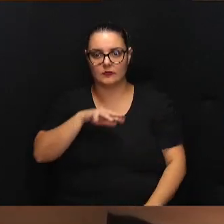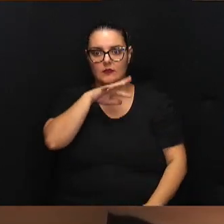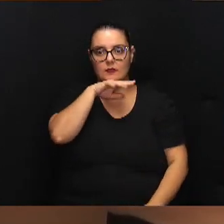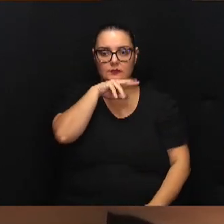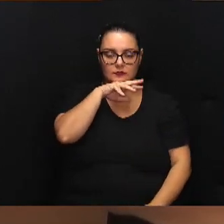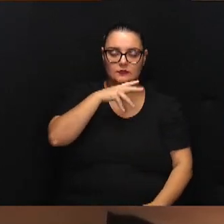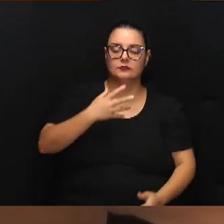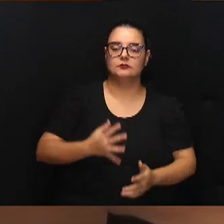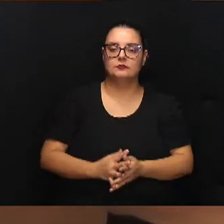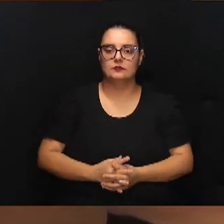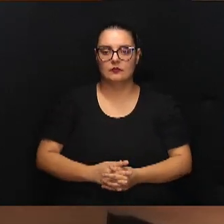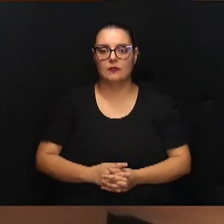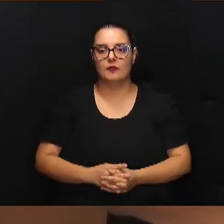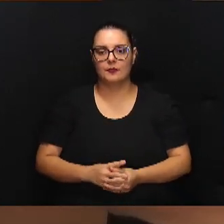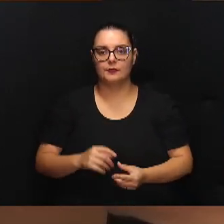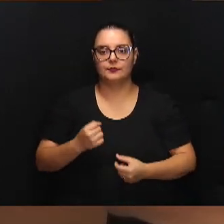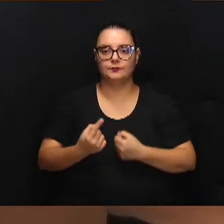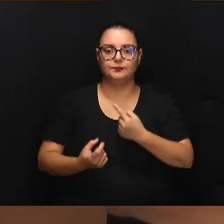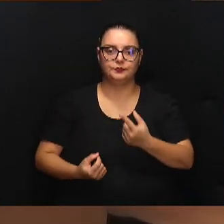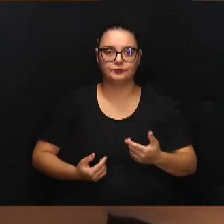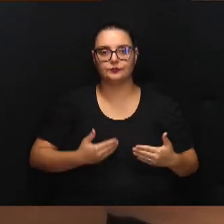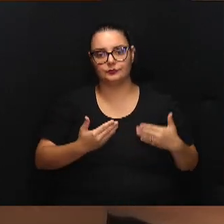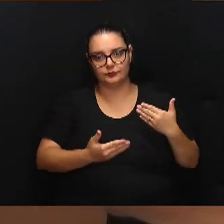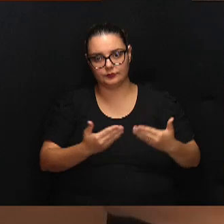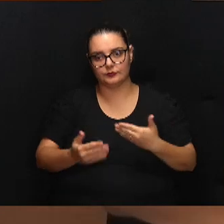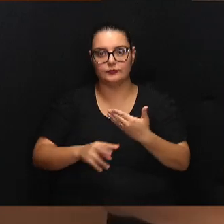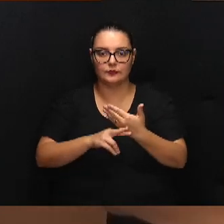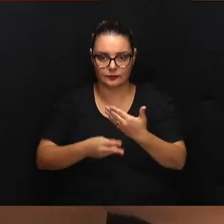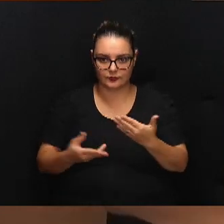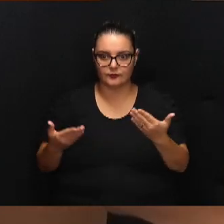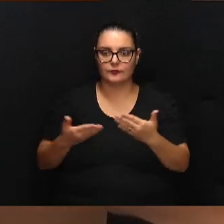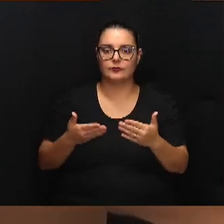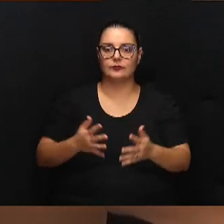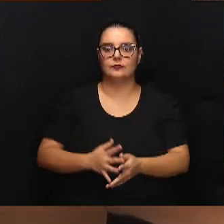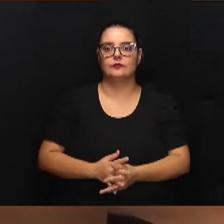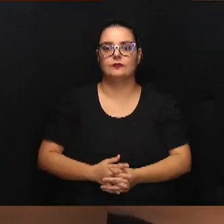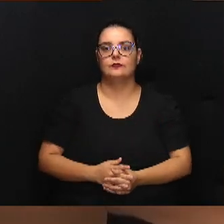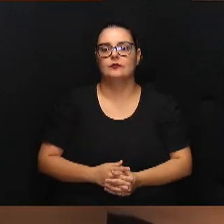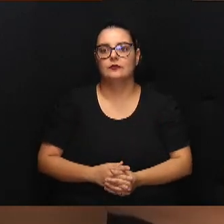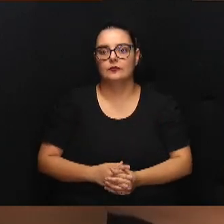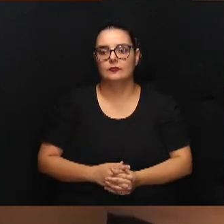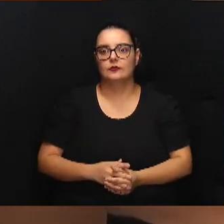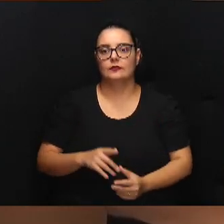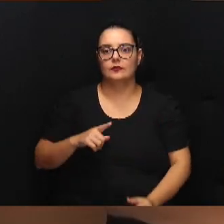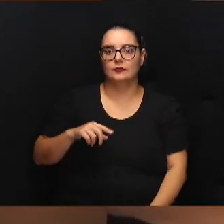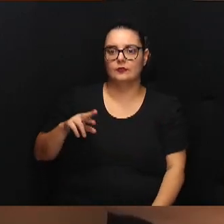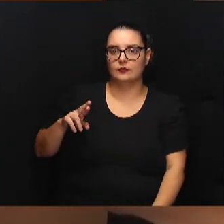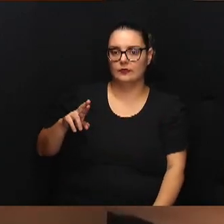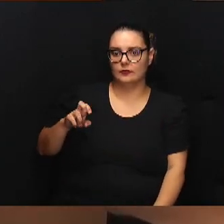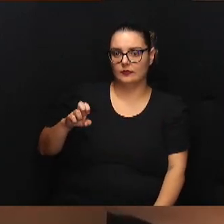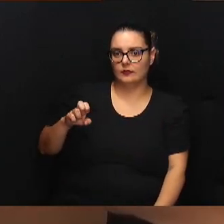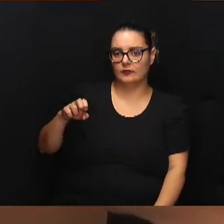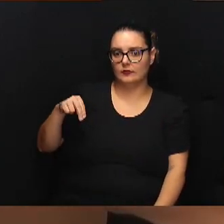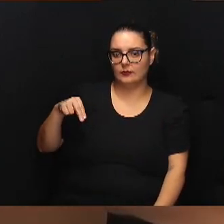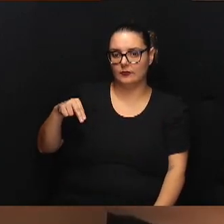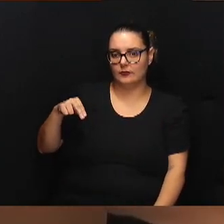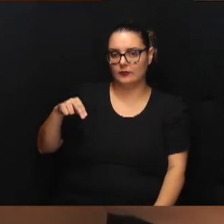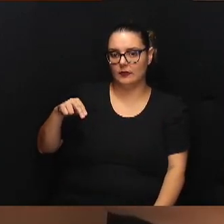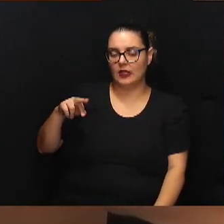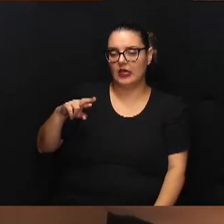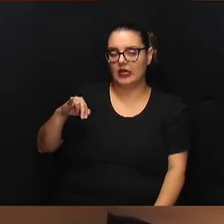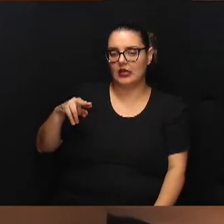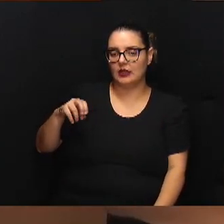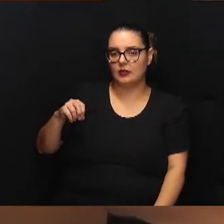ruins e trago algumas complicações em função disso hoje. Então, eu tenho a retinopatia, fiz